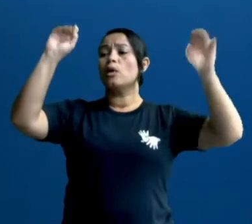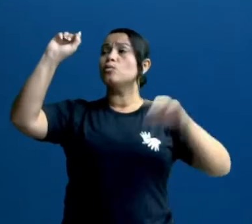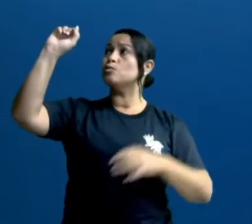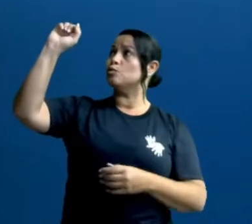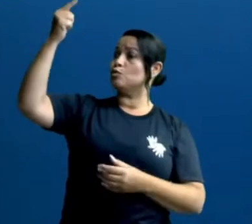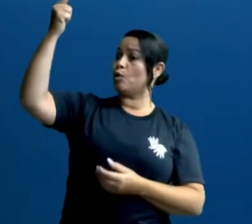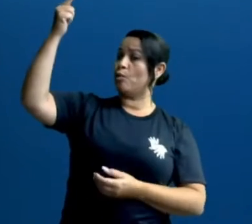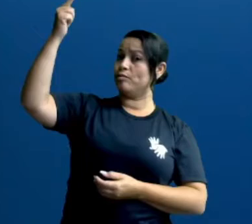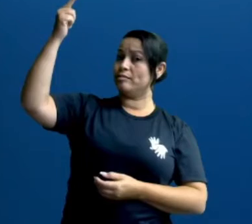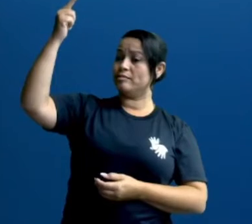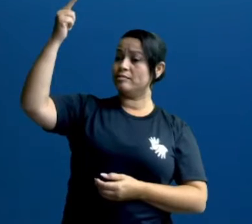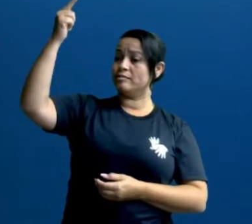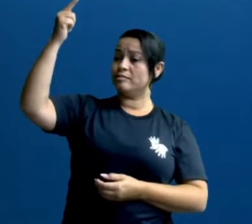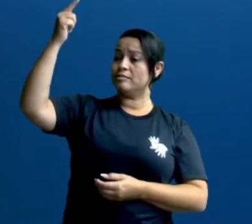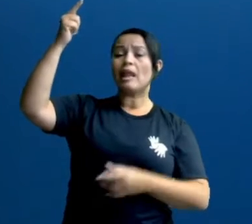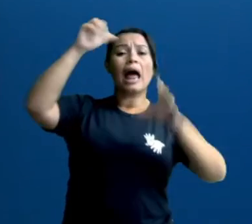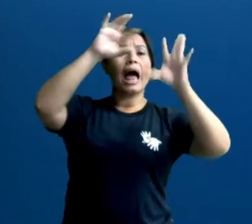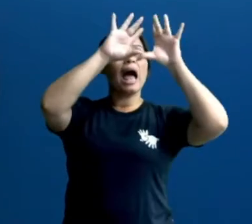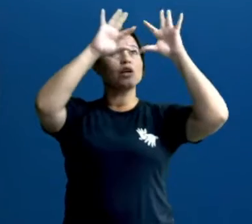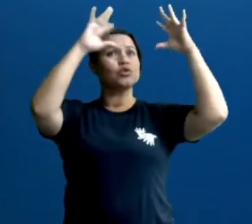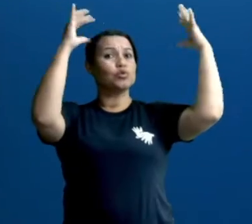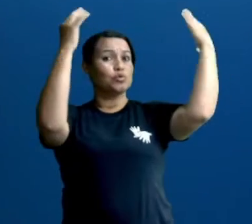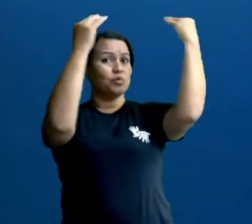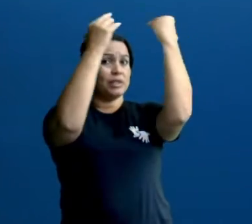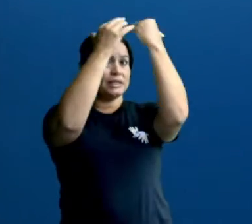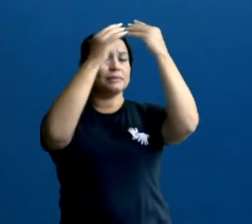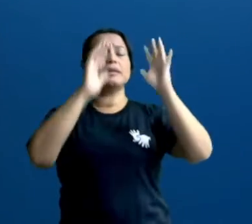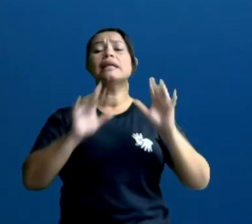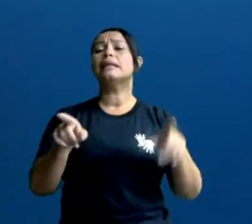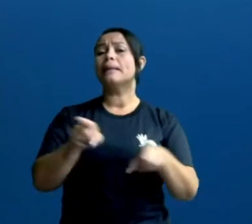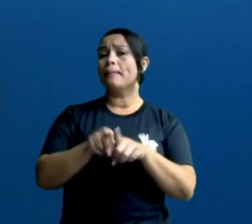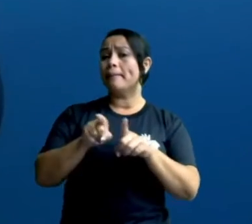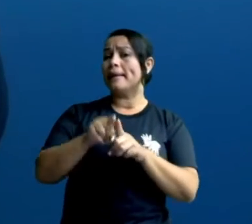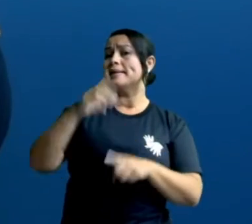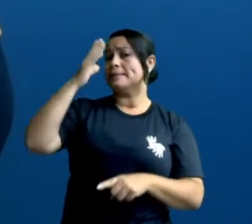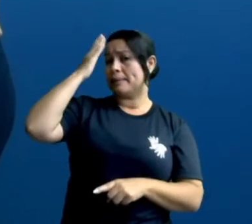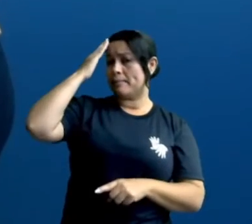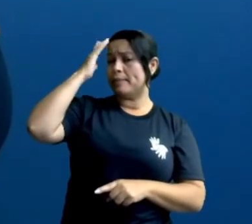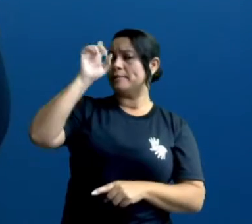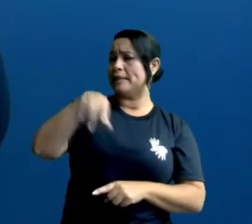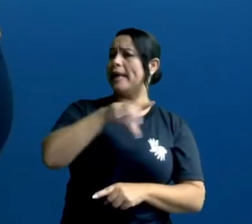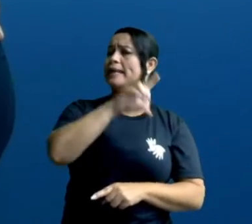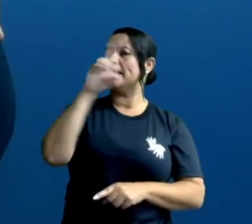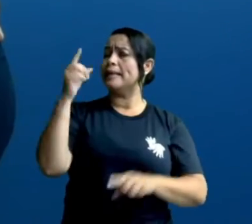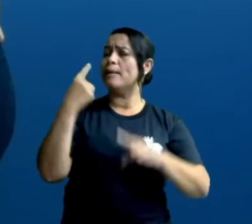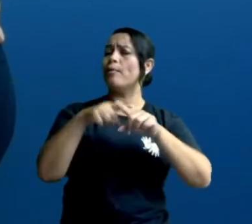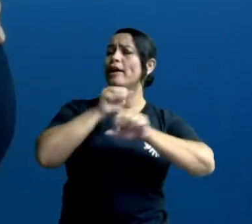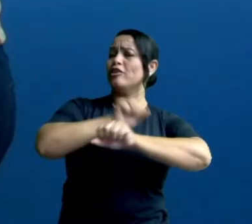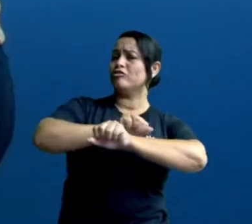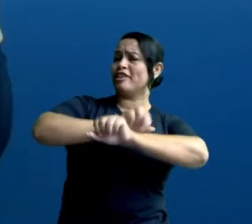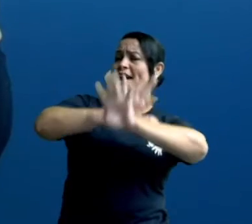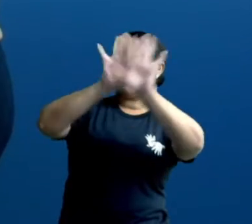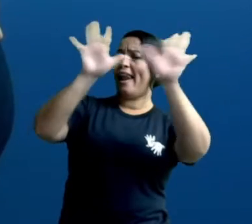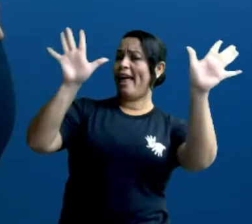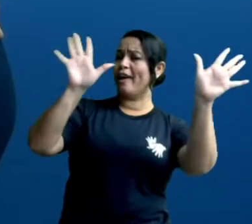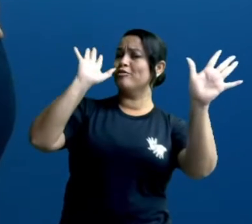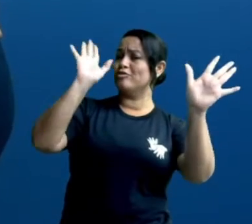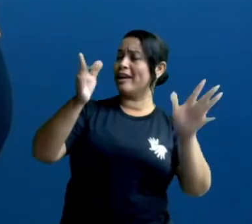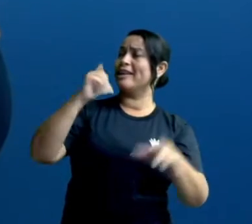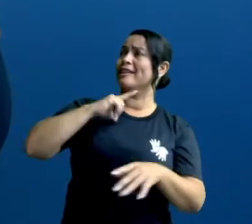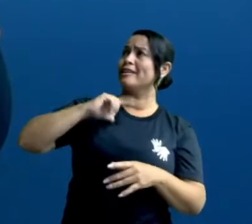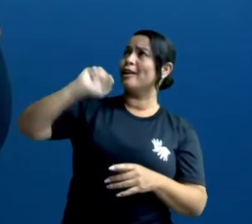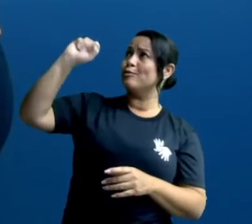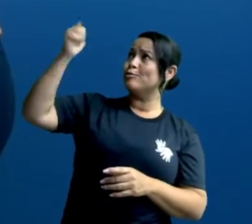o sol e as nuvens e a gente sabe que é dia porque está claro né já que o sol